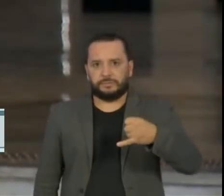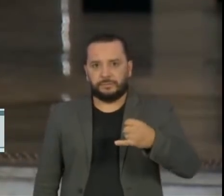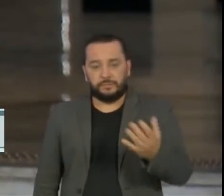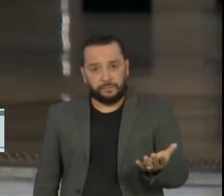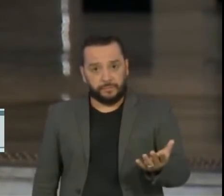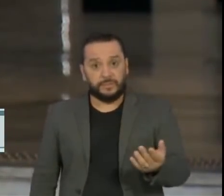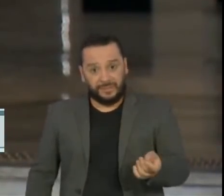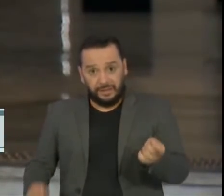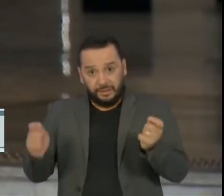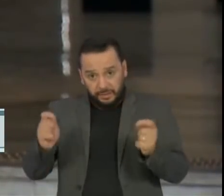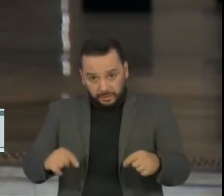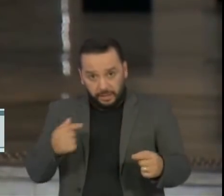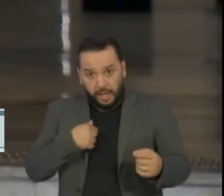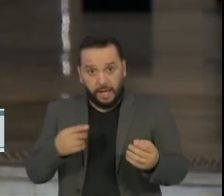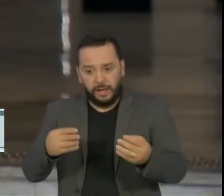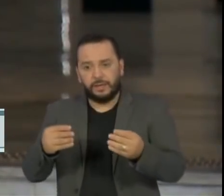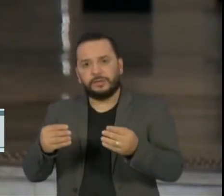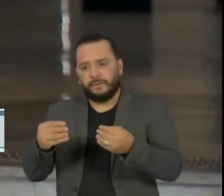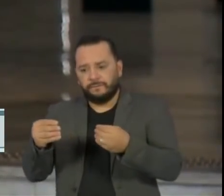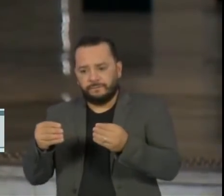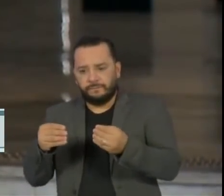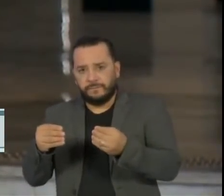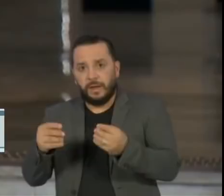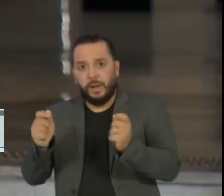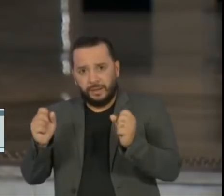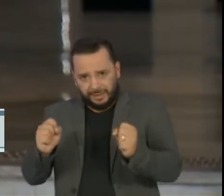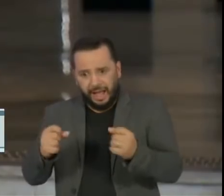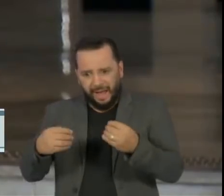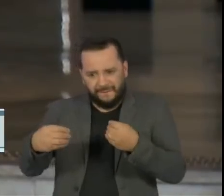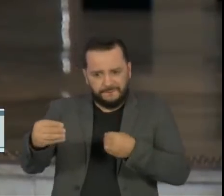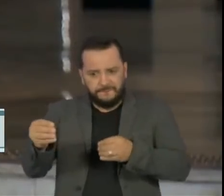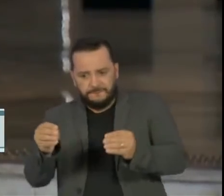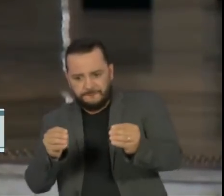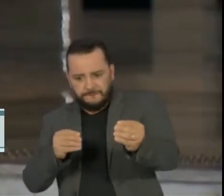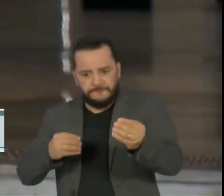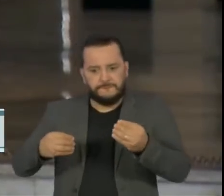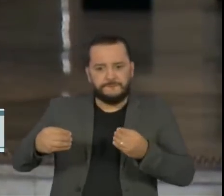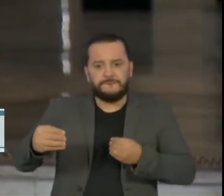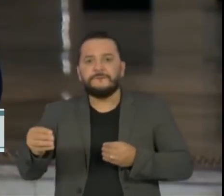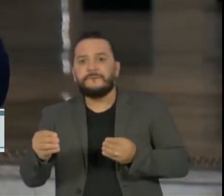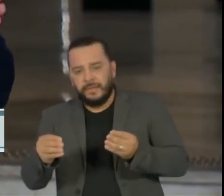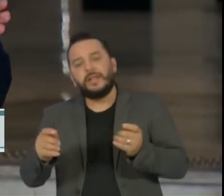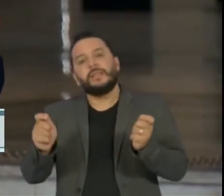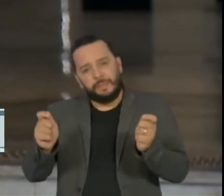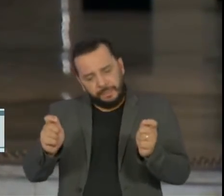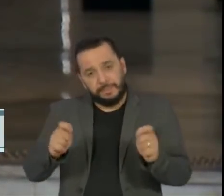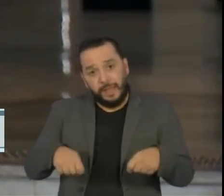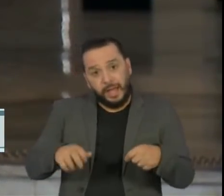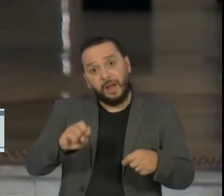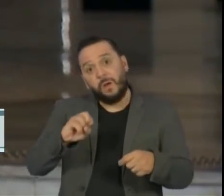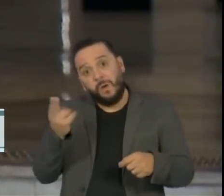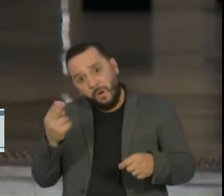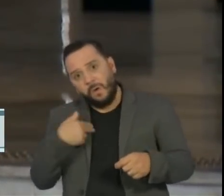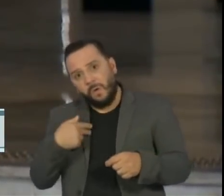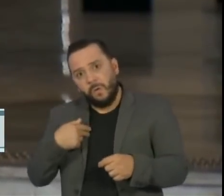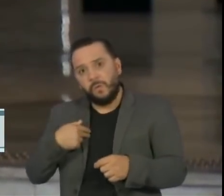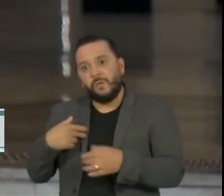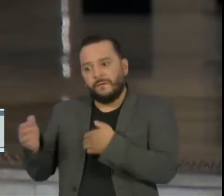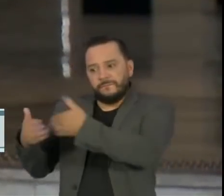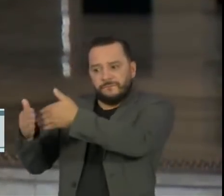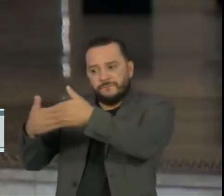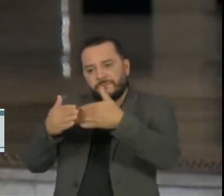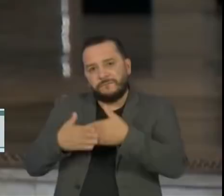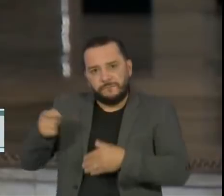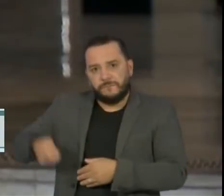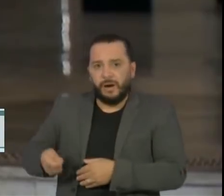possível avançar com uma retomada da economia de forma mais contundente, também vamos fazer assim. Mas no início dessa